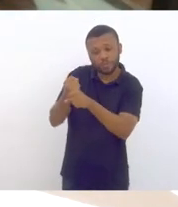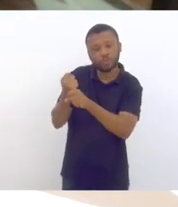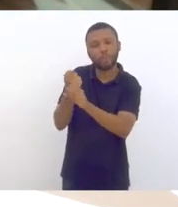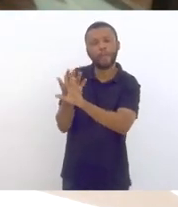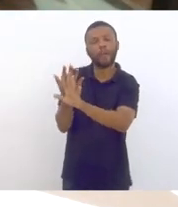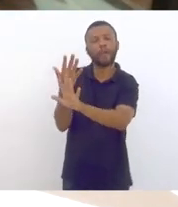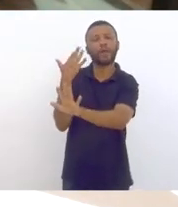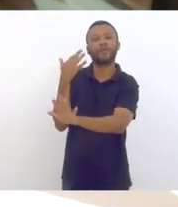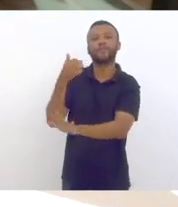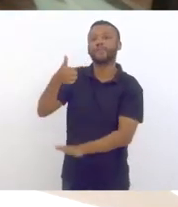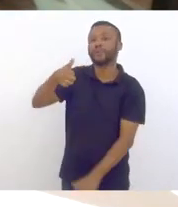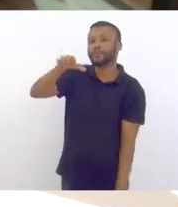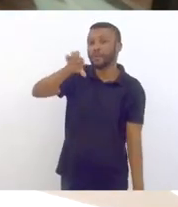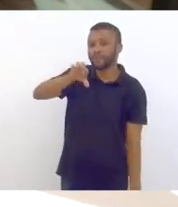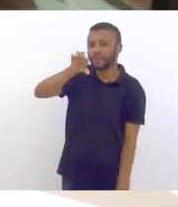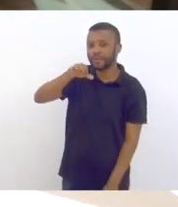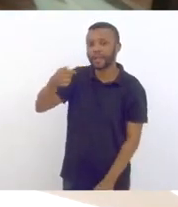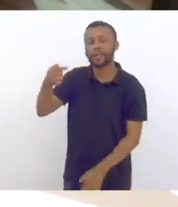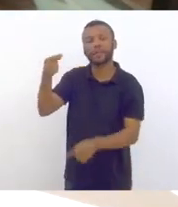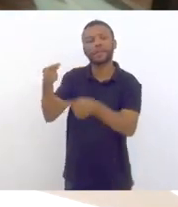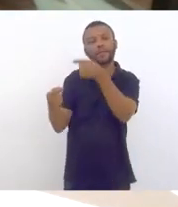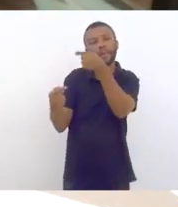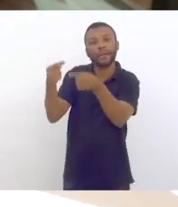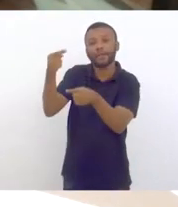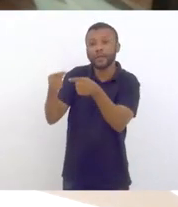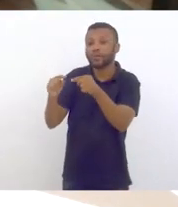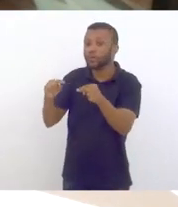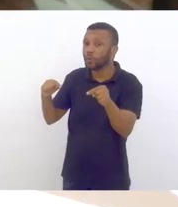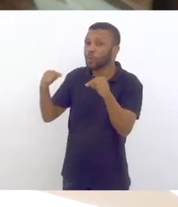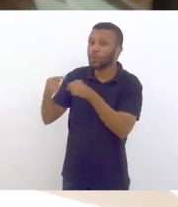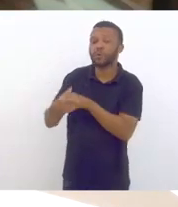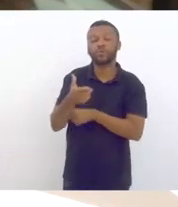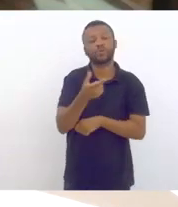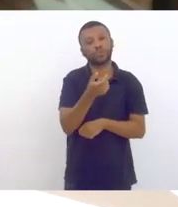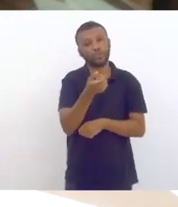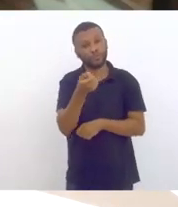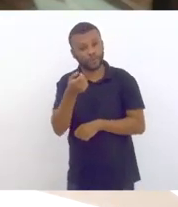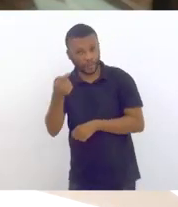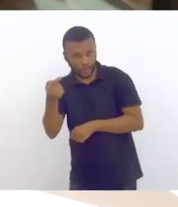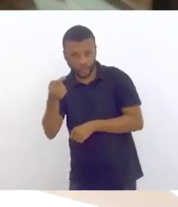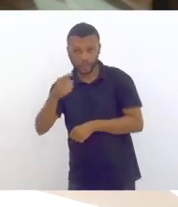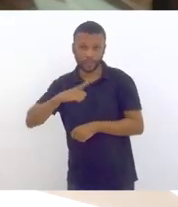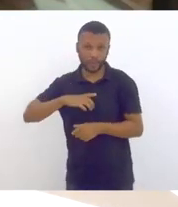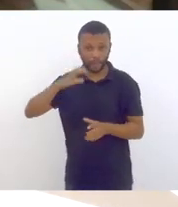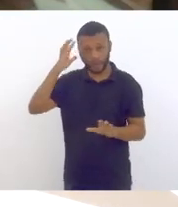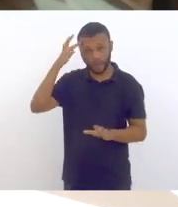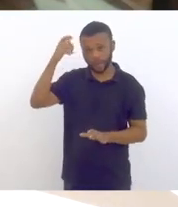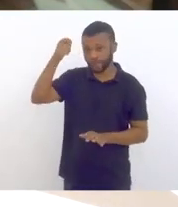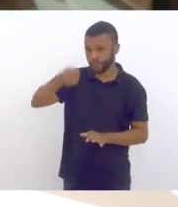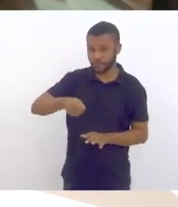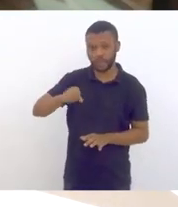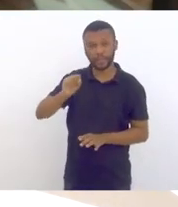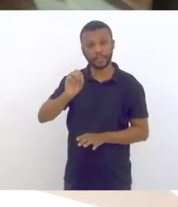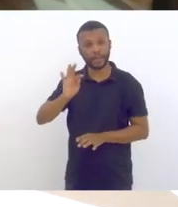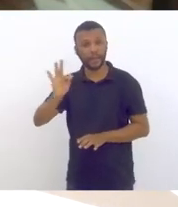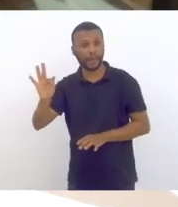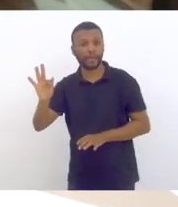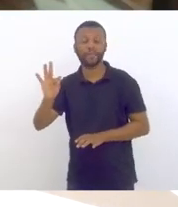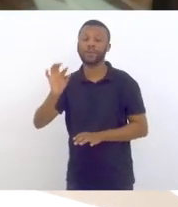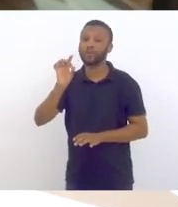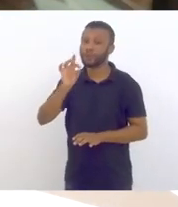né sendo debatido em 2007 tem uma decisão no STF e só em 2019